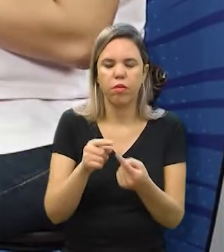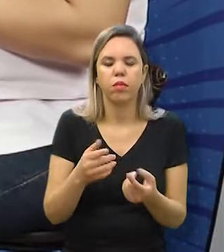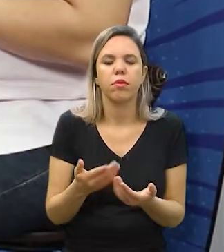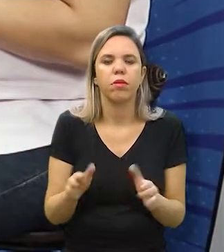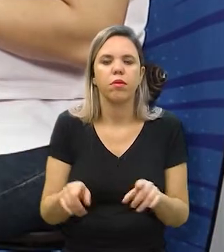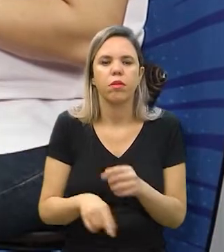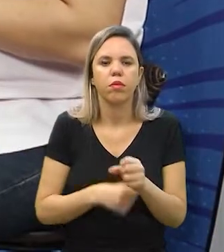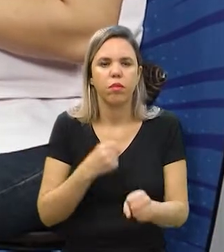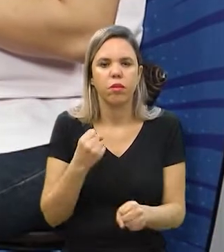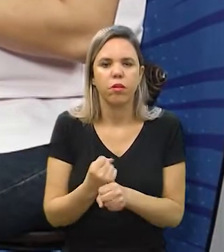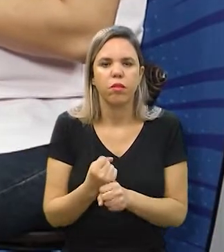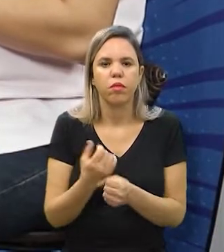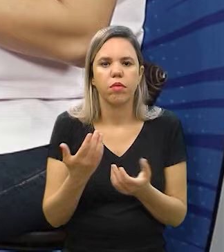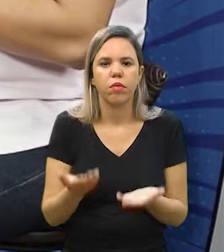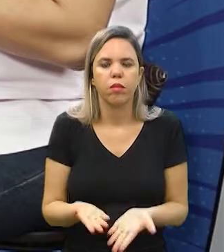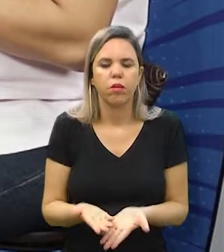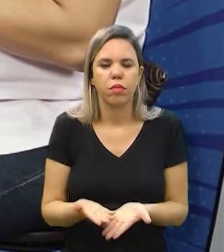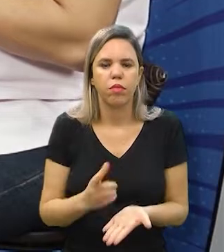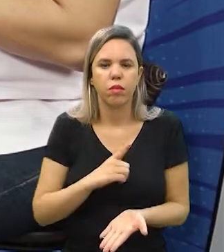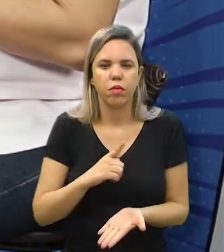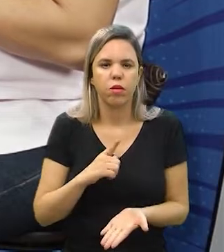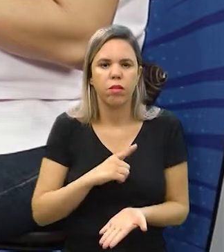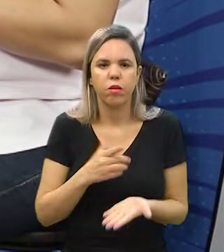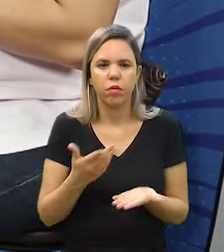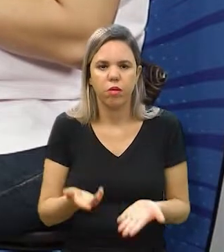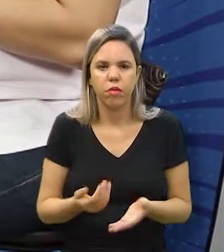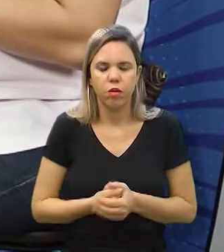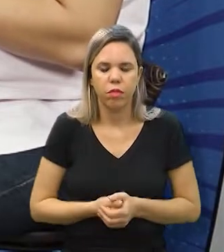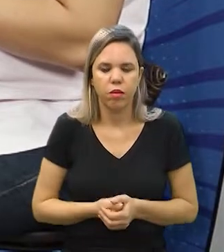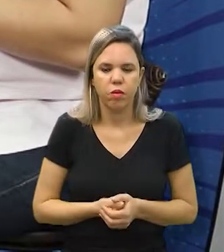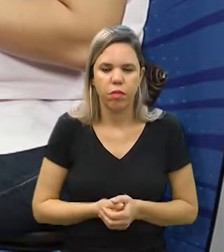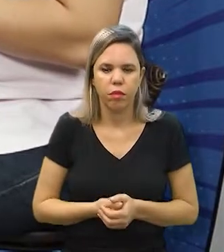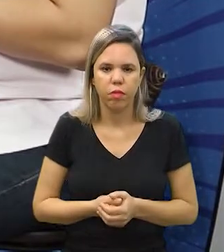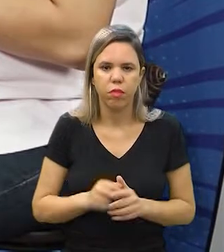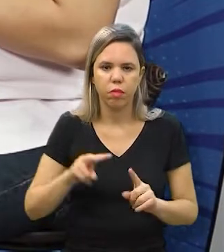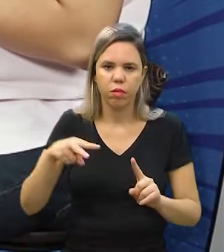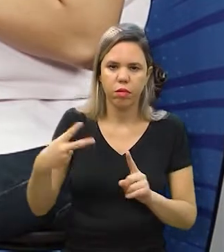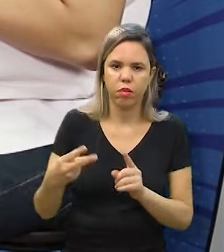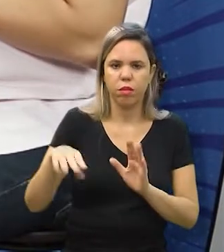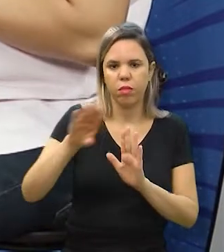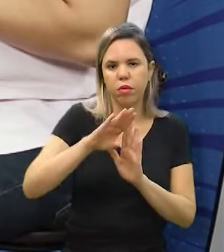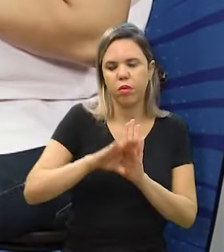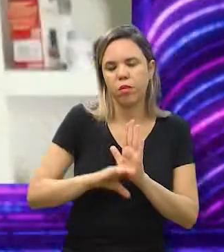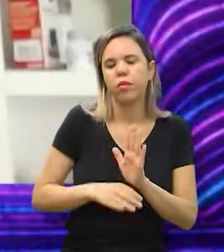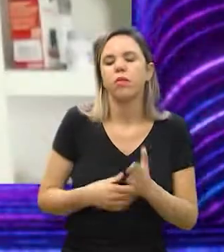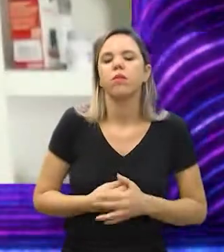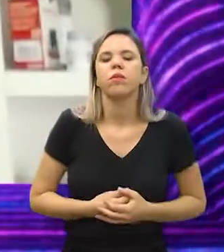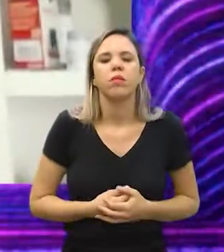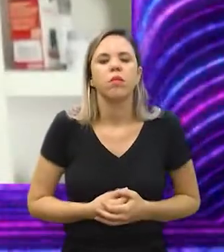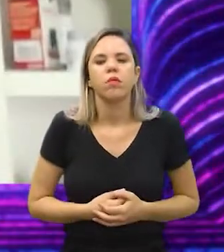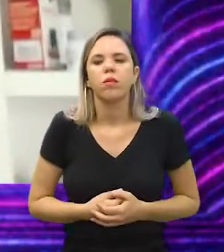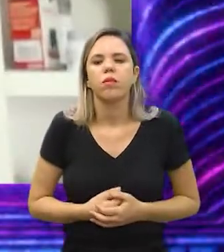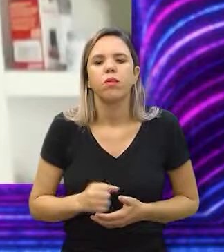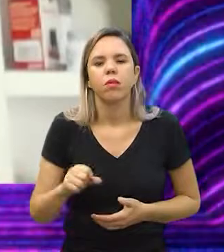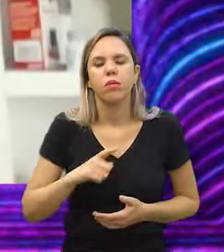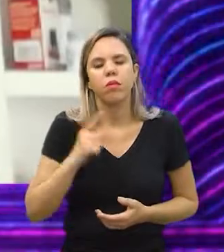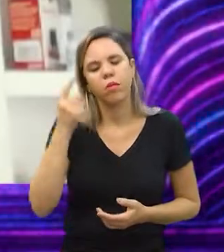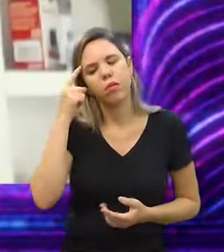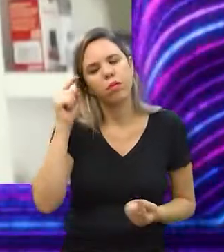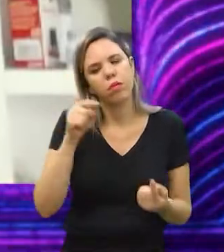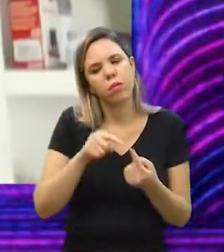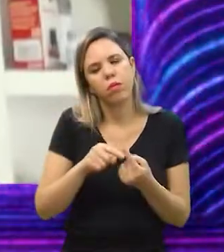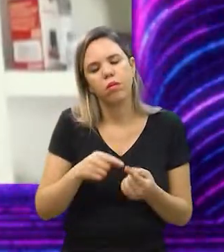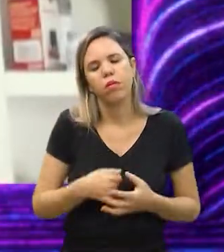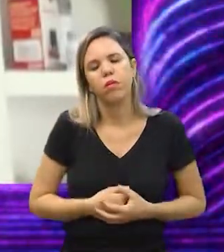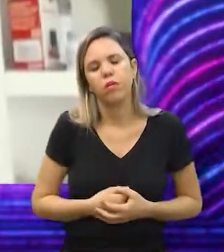lançar anualmente? Existe aí uma perspectiva, um cronograma? Sim, a ideia é